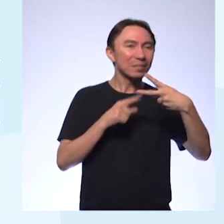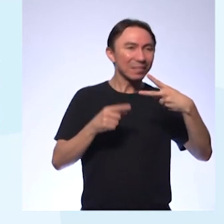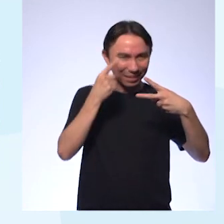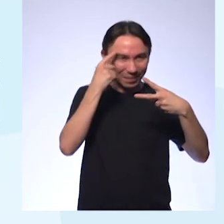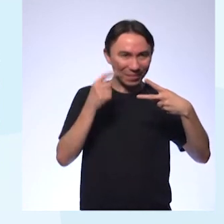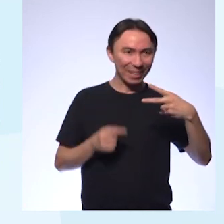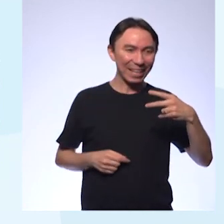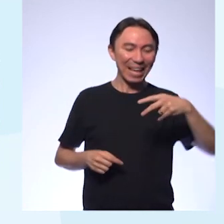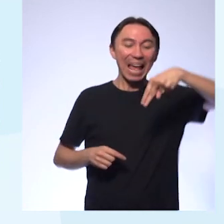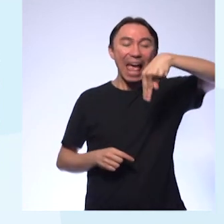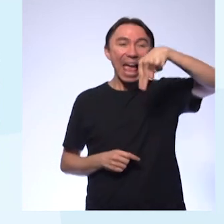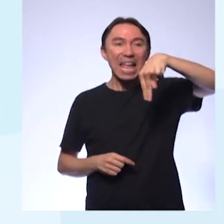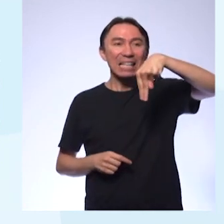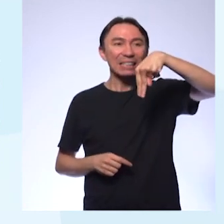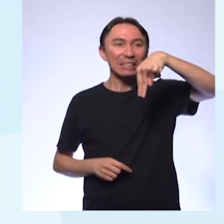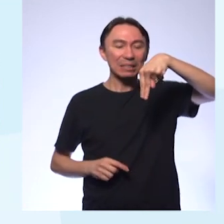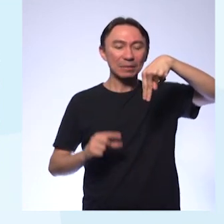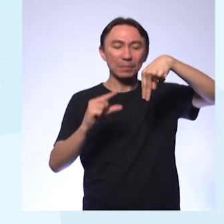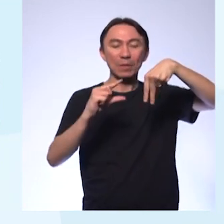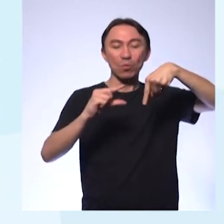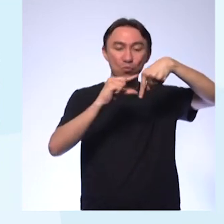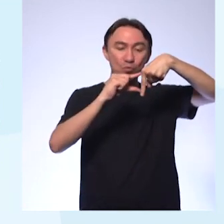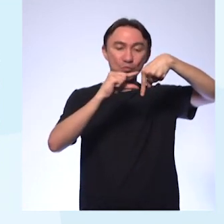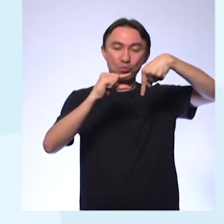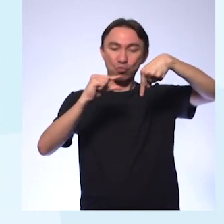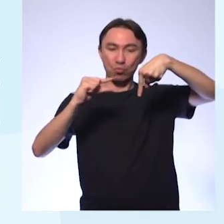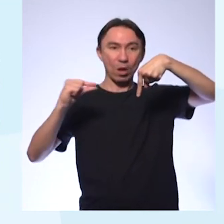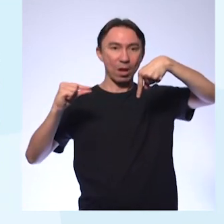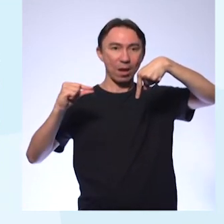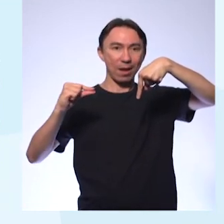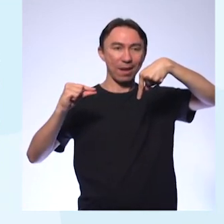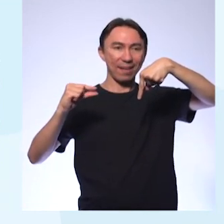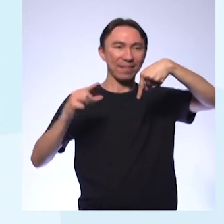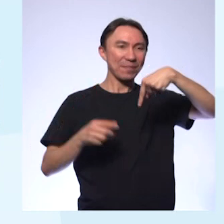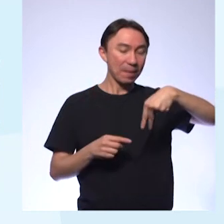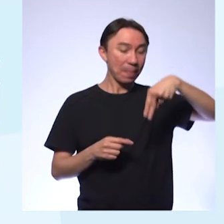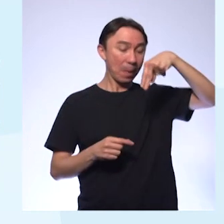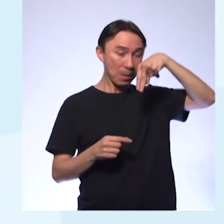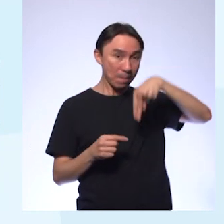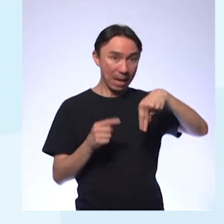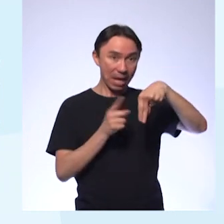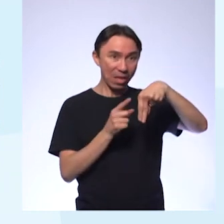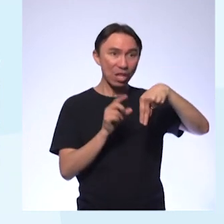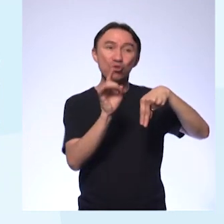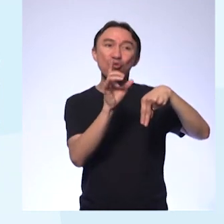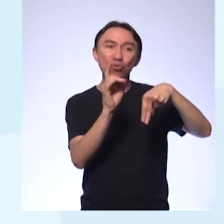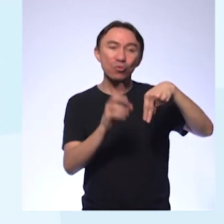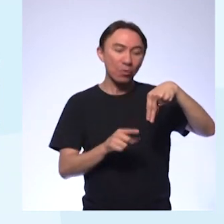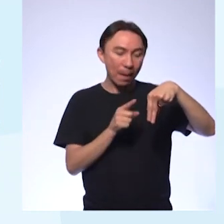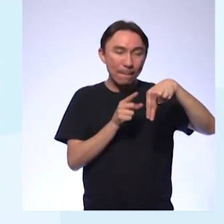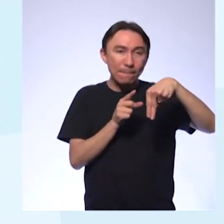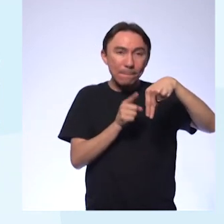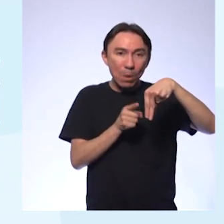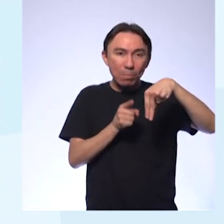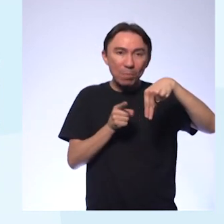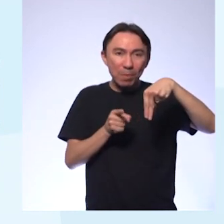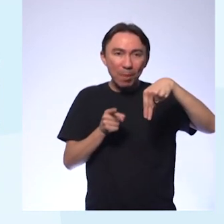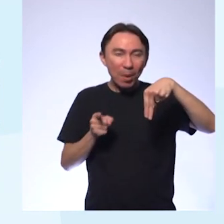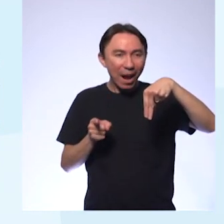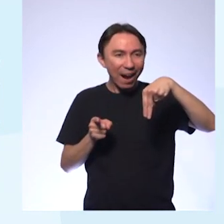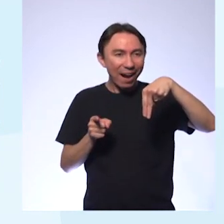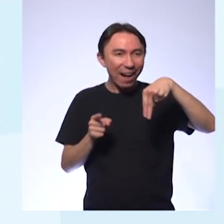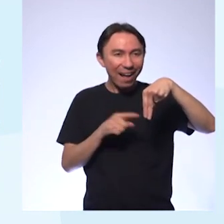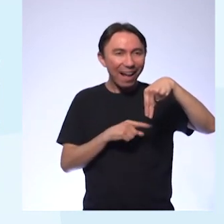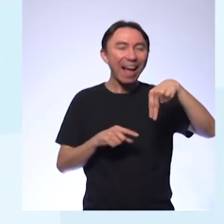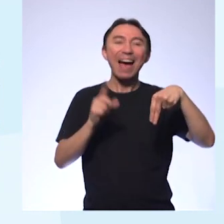um triângulo isósceles, né, bem comprido, e o outro parece alguns traços. Isso é a diferença entre um